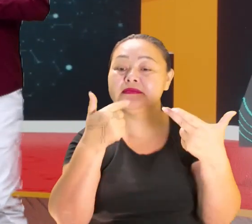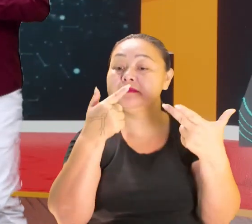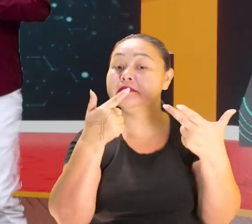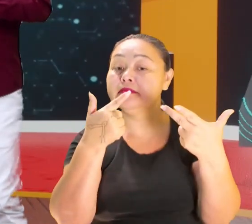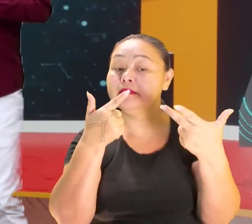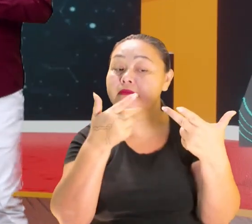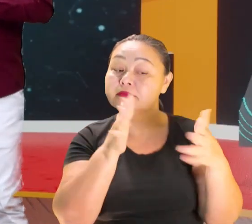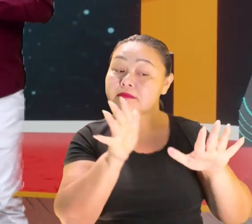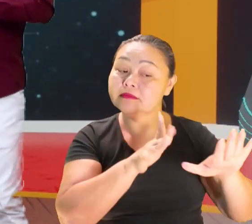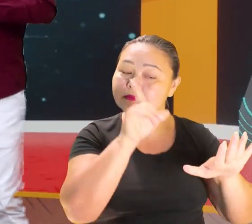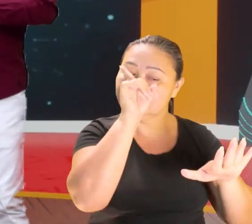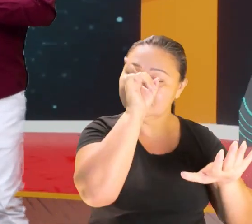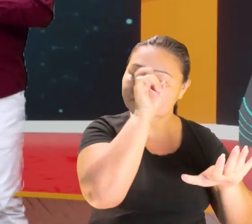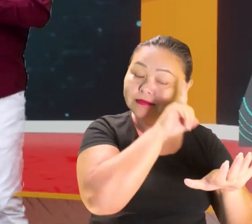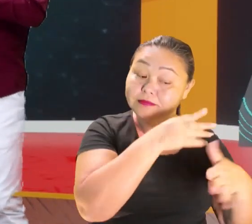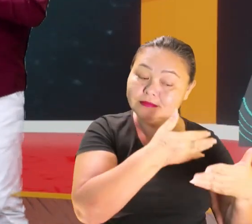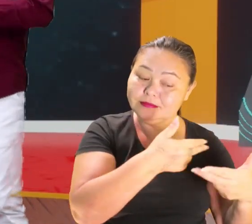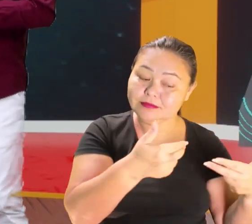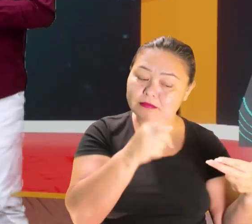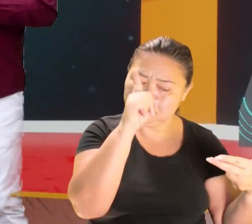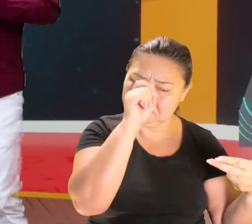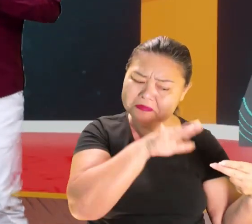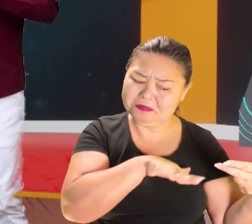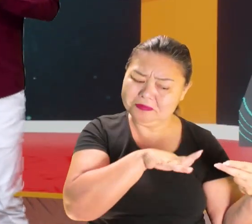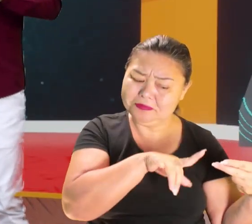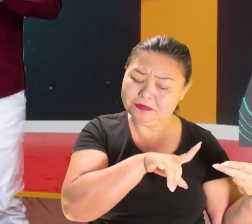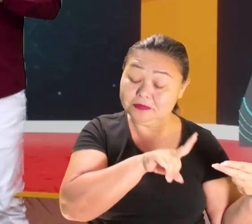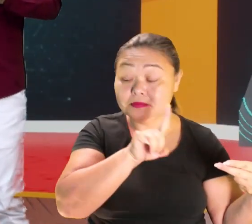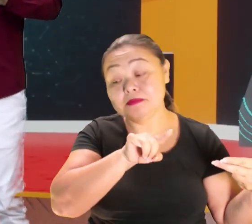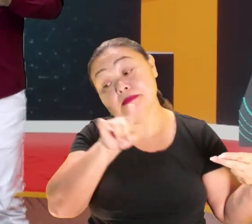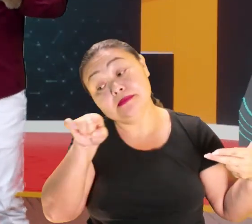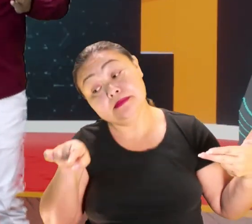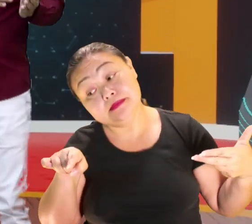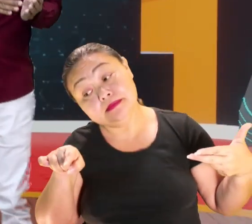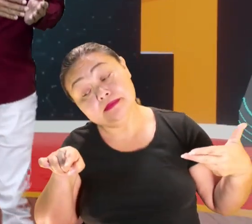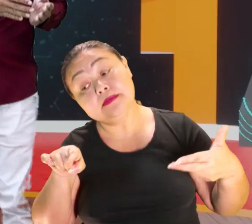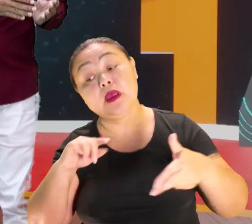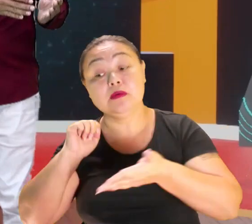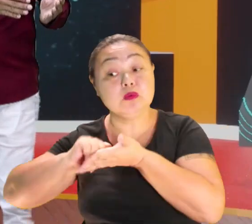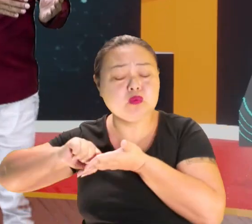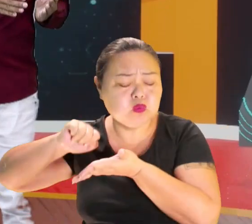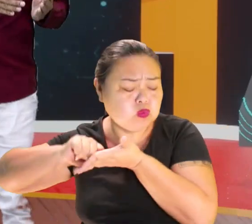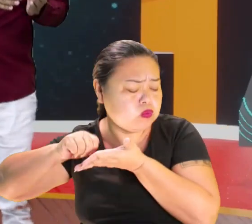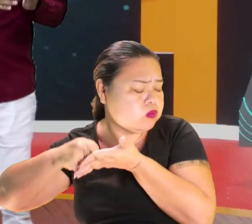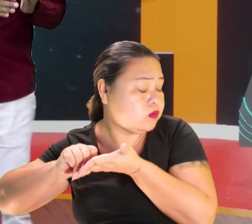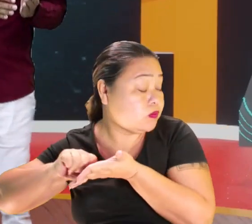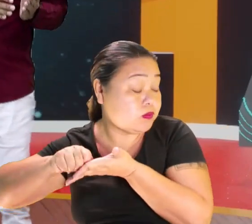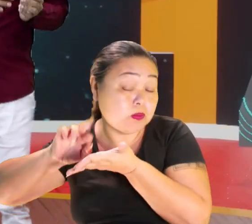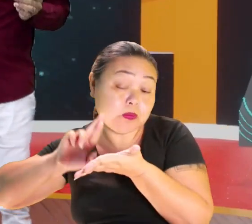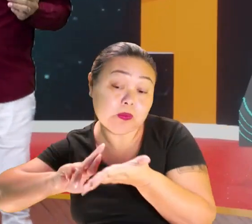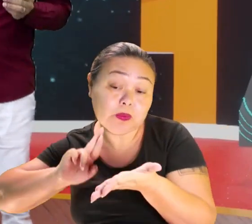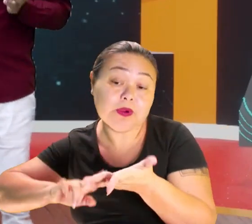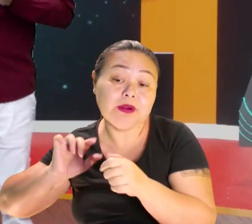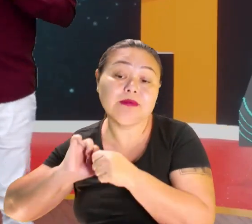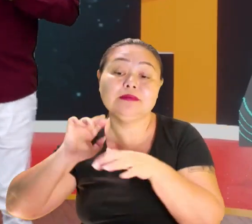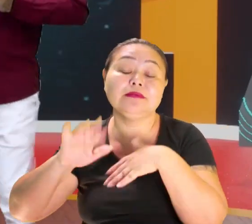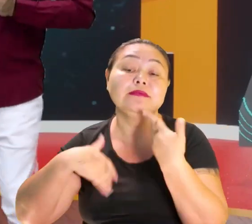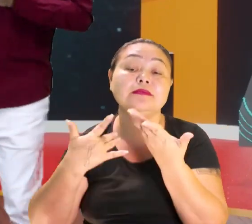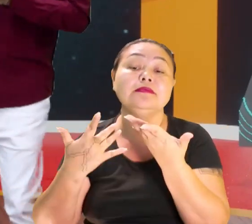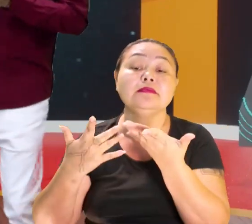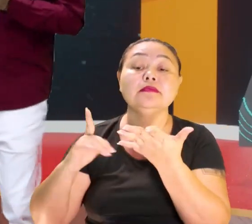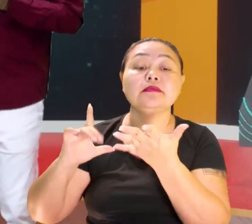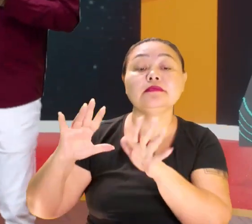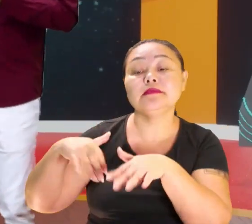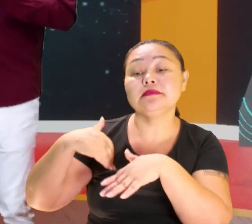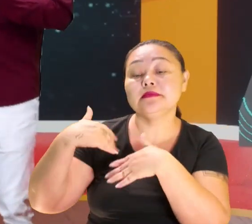difícil. Quando é difícil, a gente fala, é difícil. Outra coisa é trabalhosa. A trabalhosa é aquela que exige